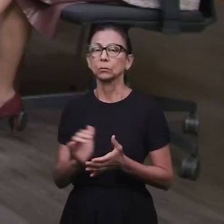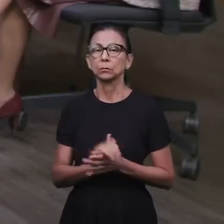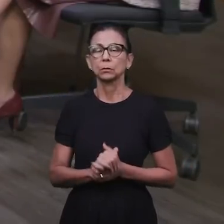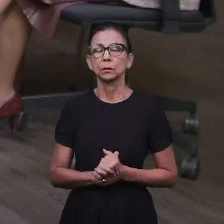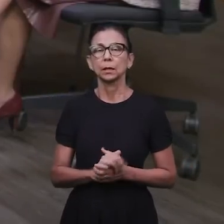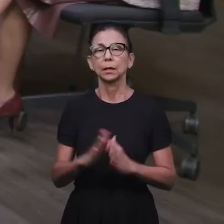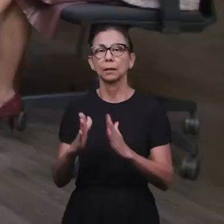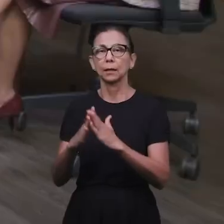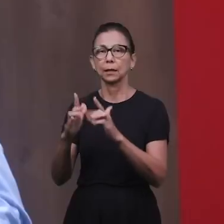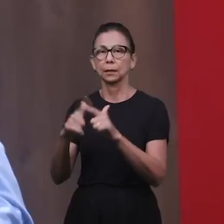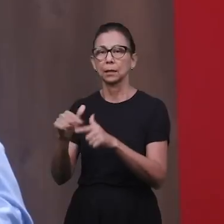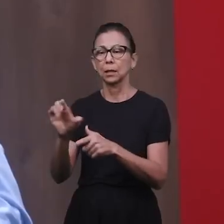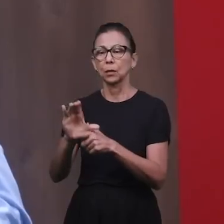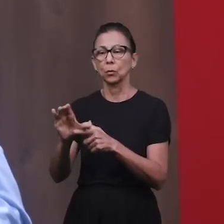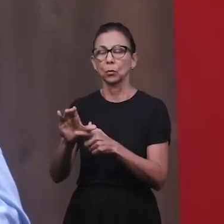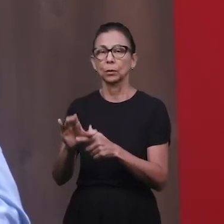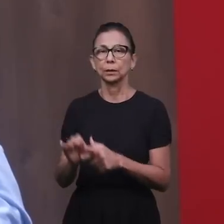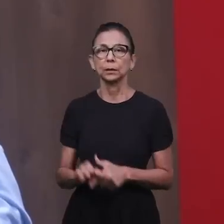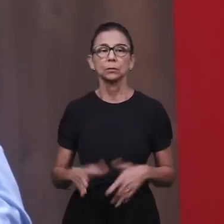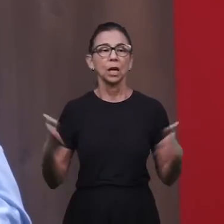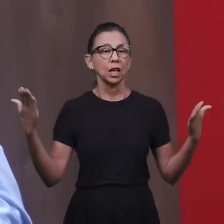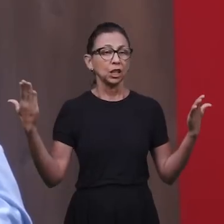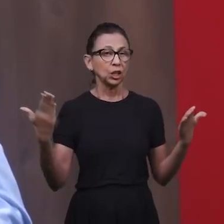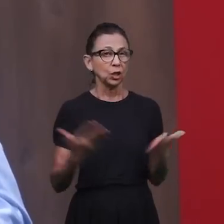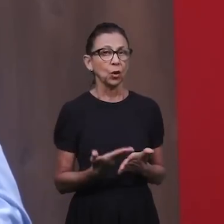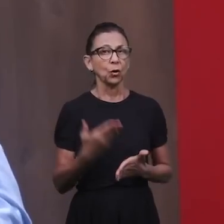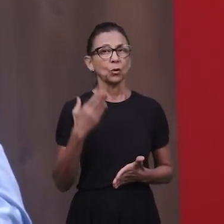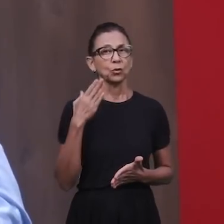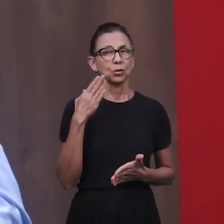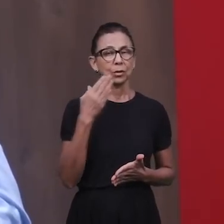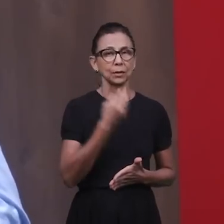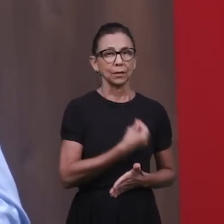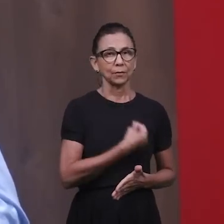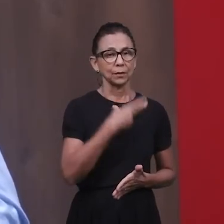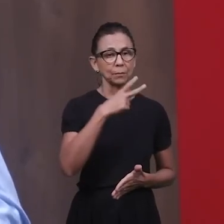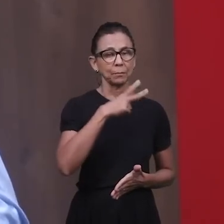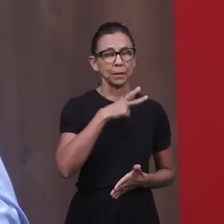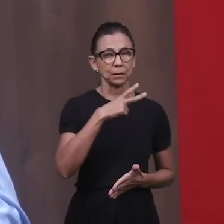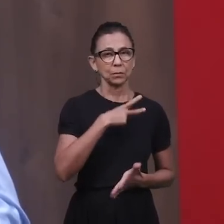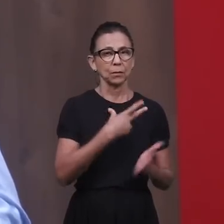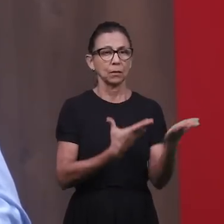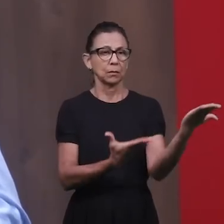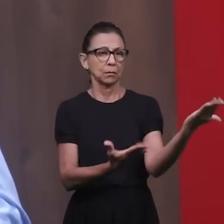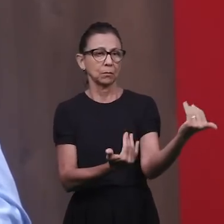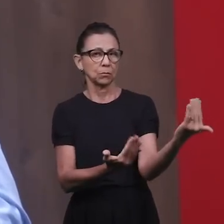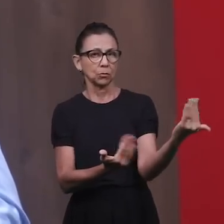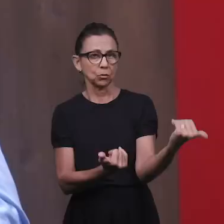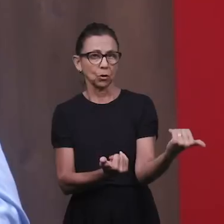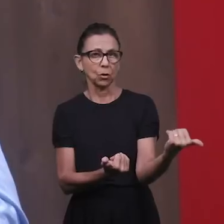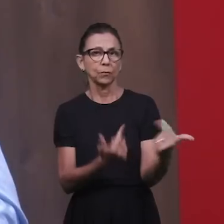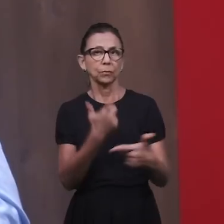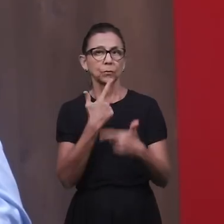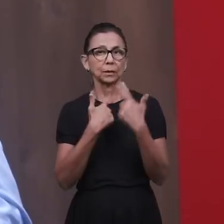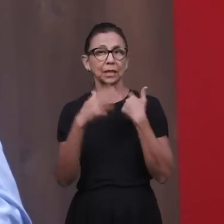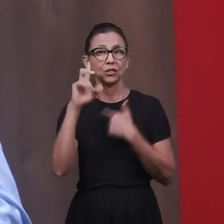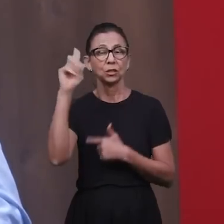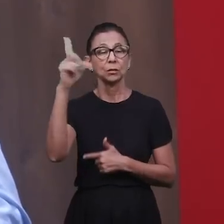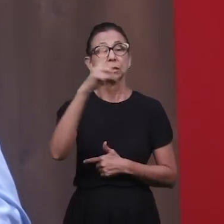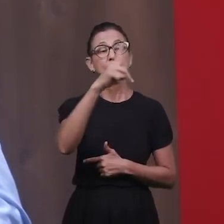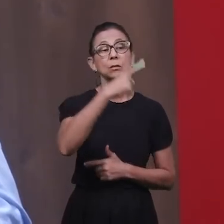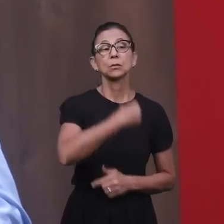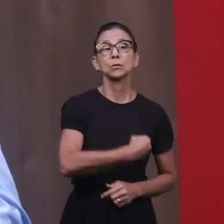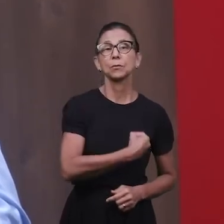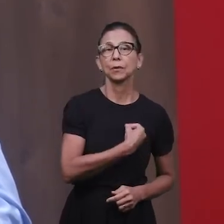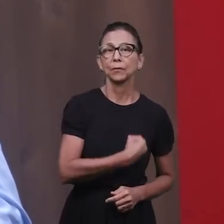lugar, na vida de você, jovem que está nos acompanhando, naquilo que o Senhor quer fazer na sua vida, para que você saiba